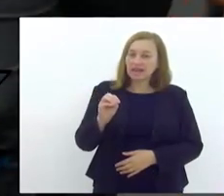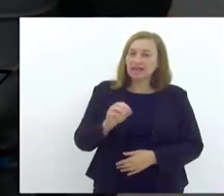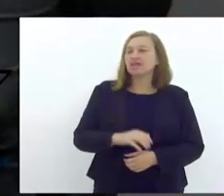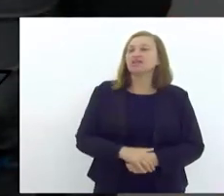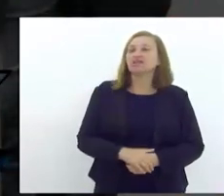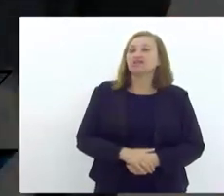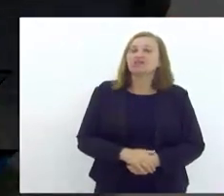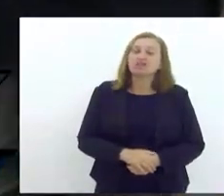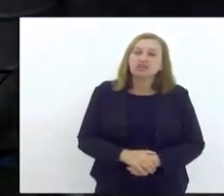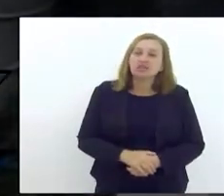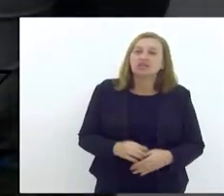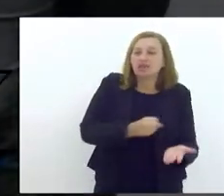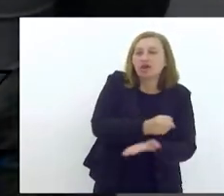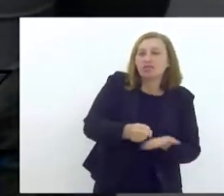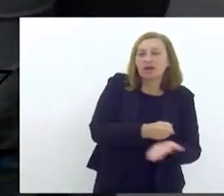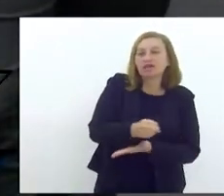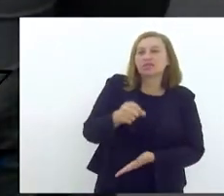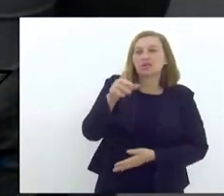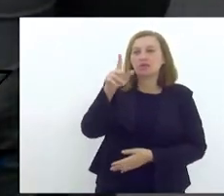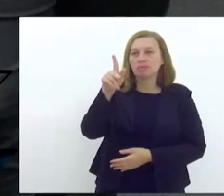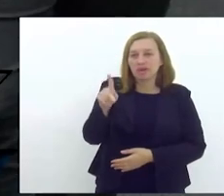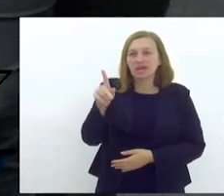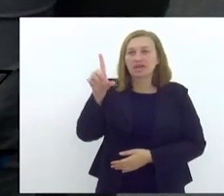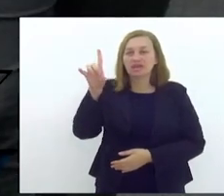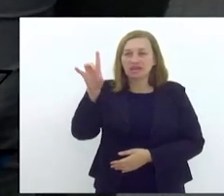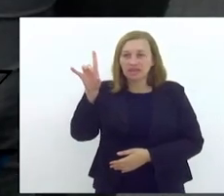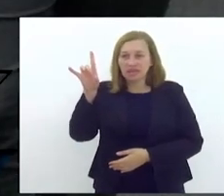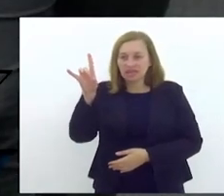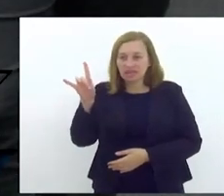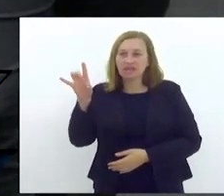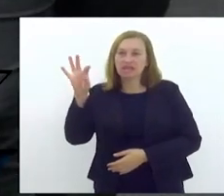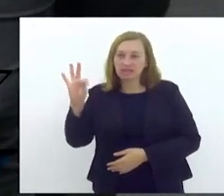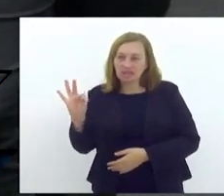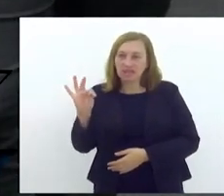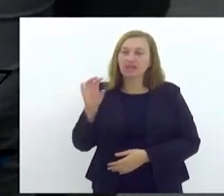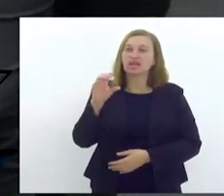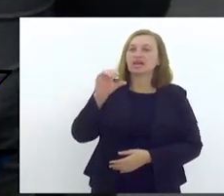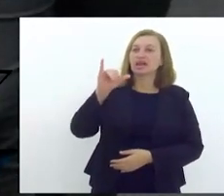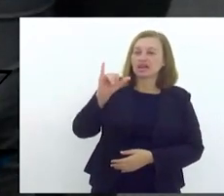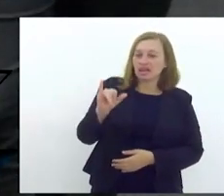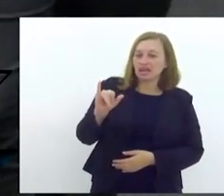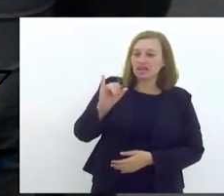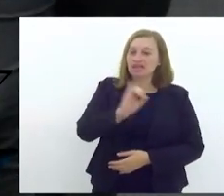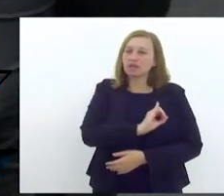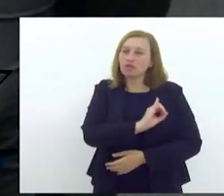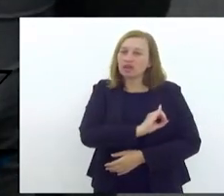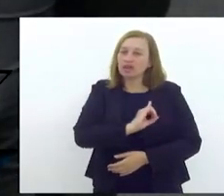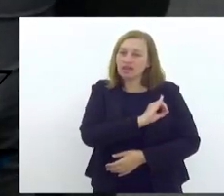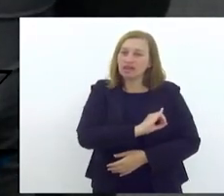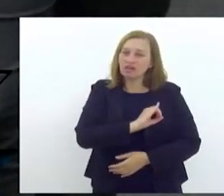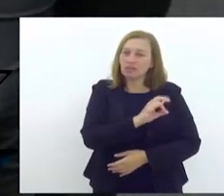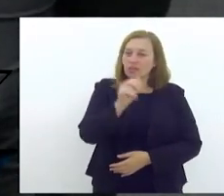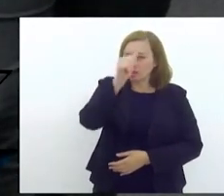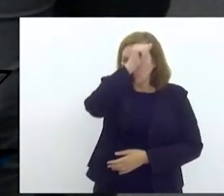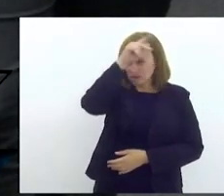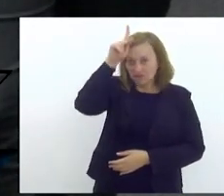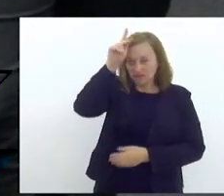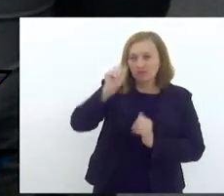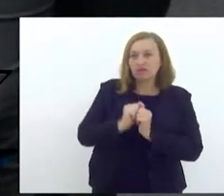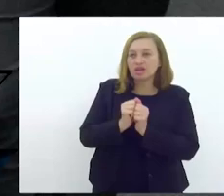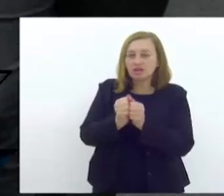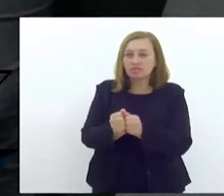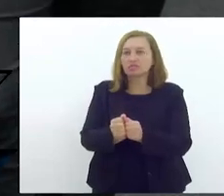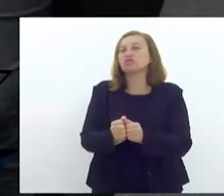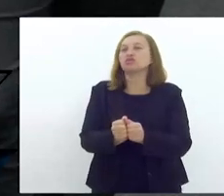o PT lá vai ser base do PDT em Itaboraí o PT caminha junto com o próprio PL o vice prefeito